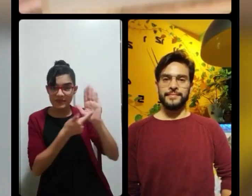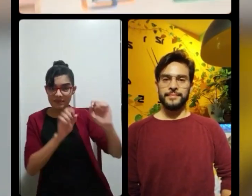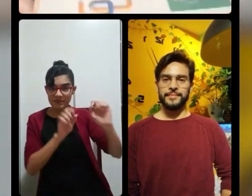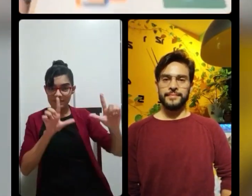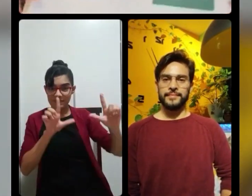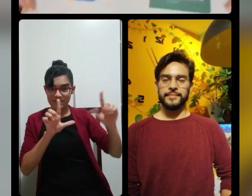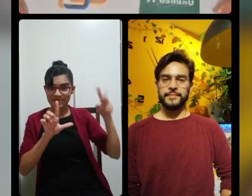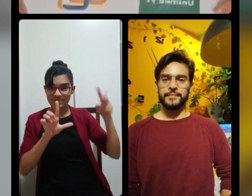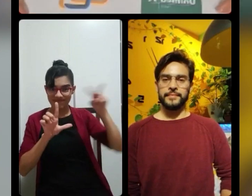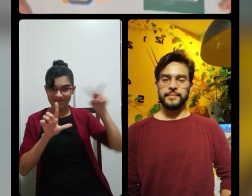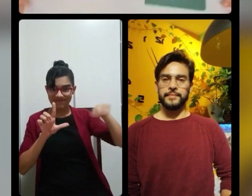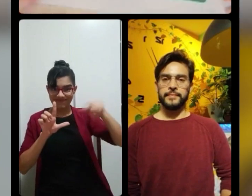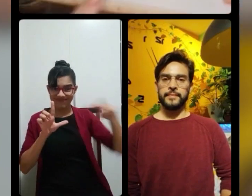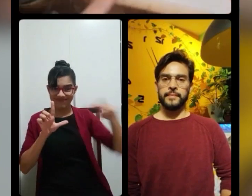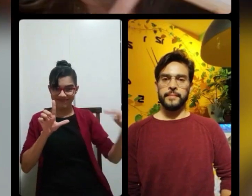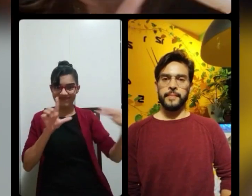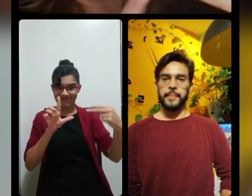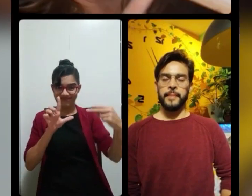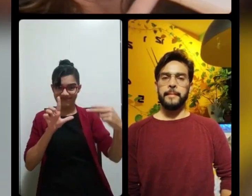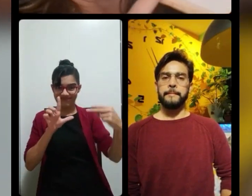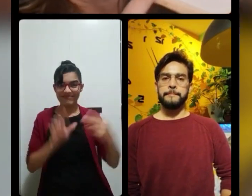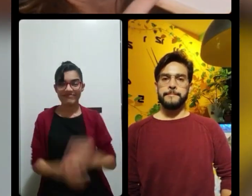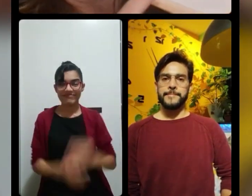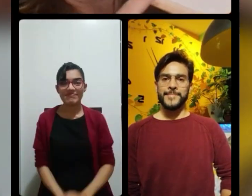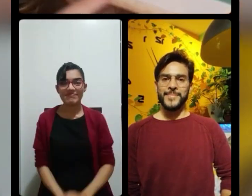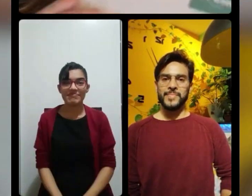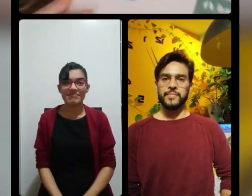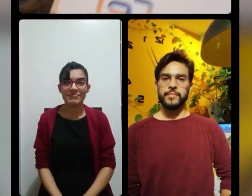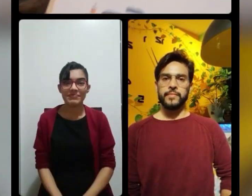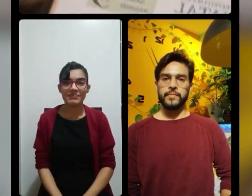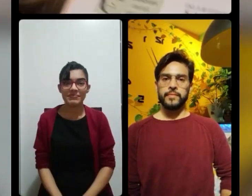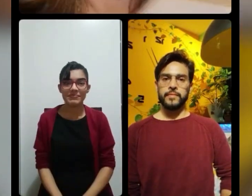ele é patrocinado através da doação